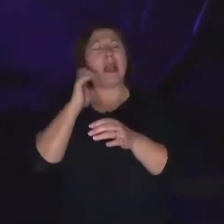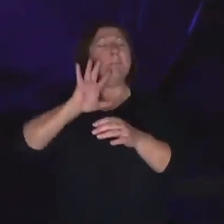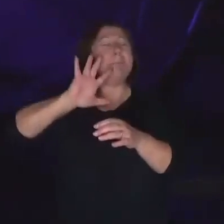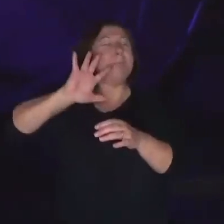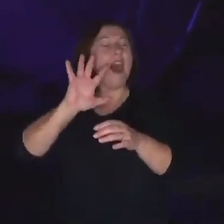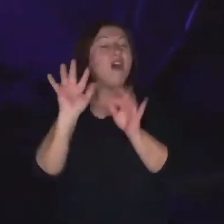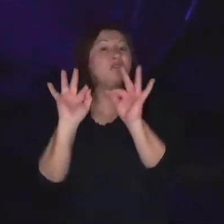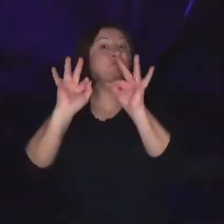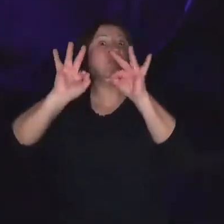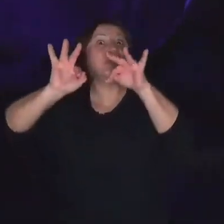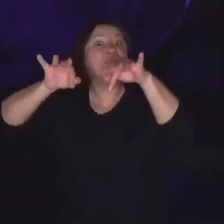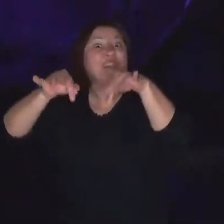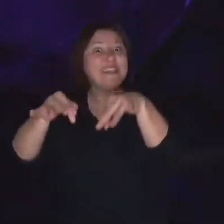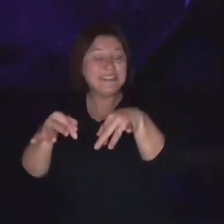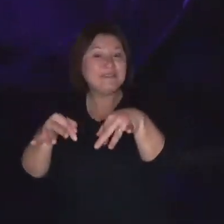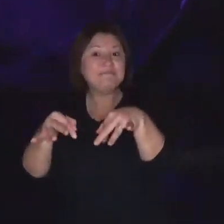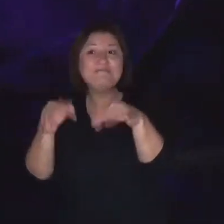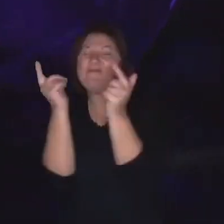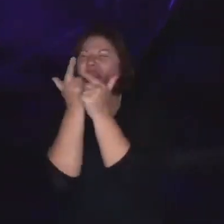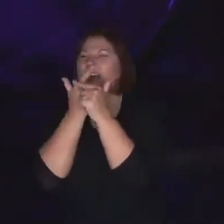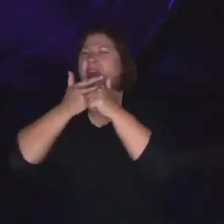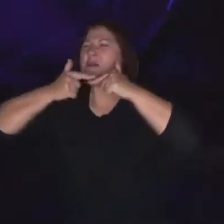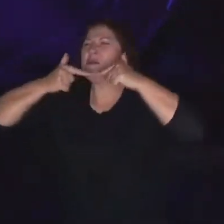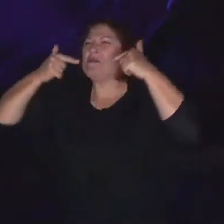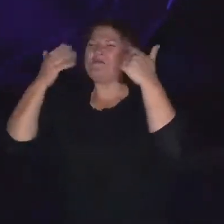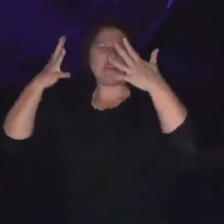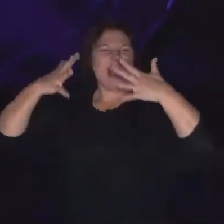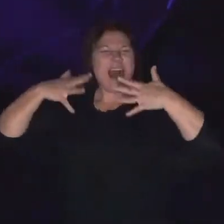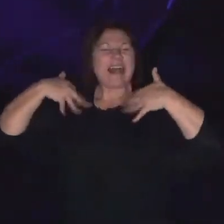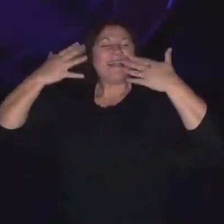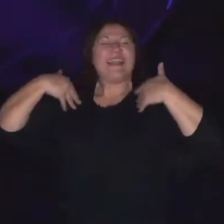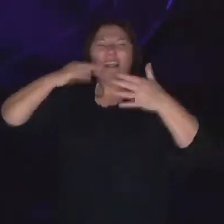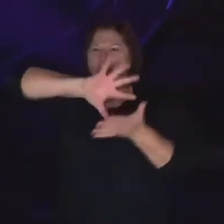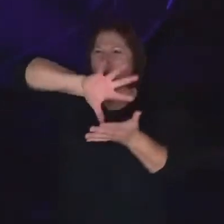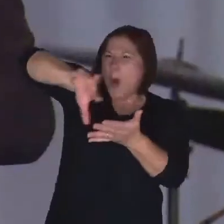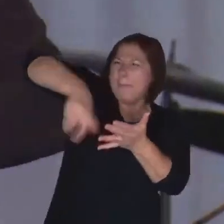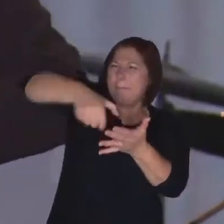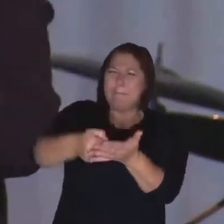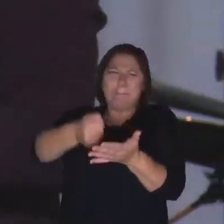Aleluia. Talvez eu fui meio confuso, mas faz uma força. Depois volta o culto e entende.